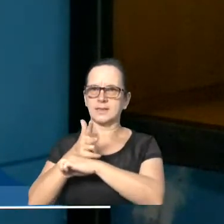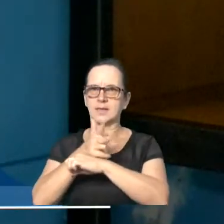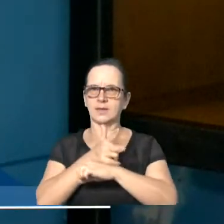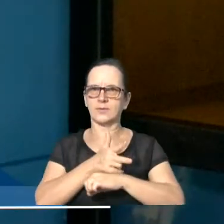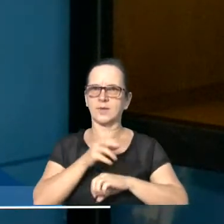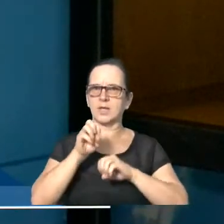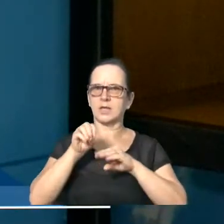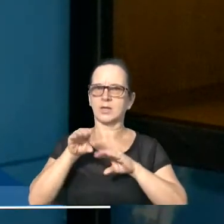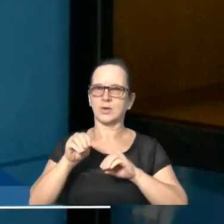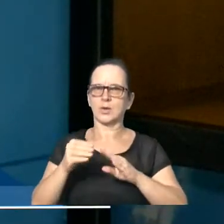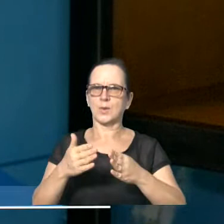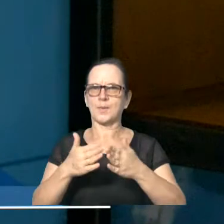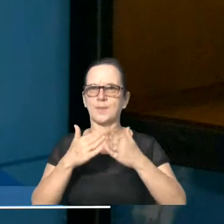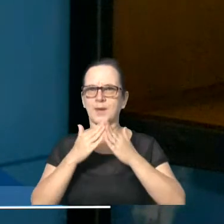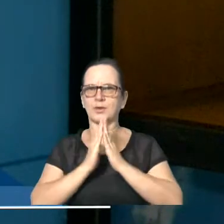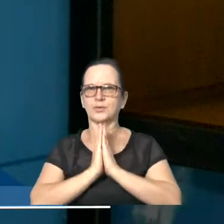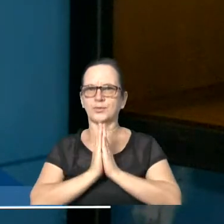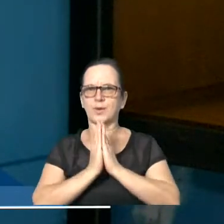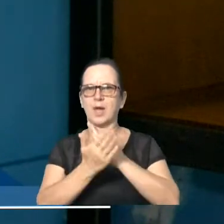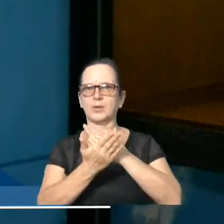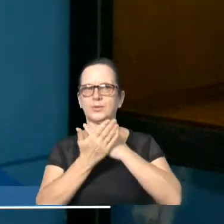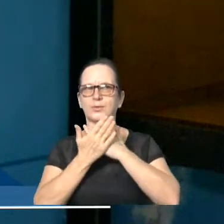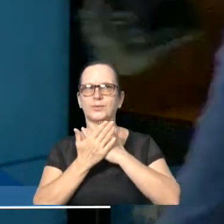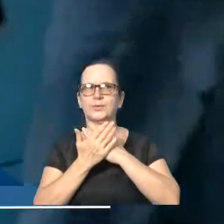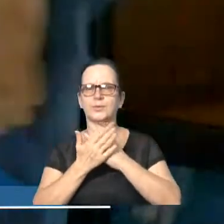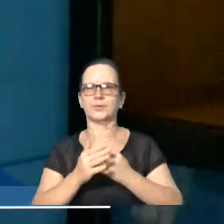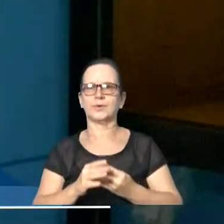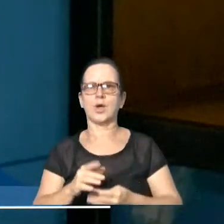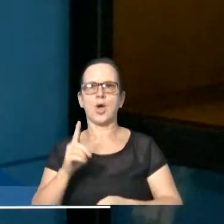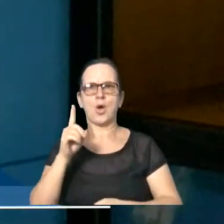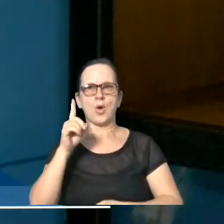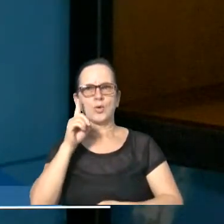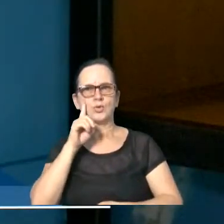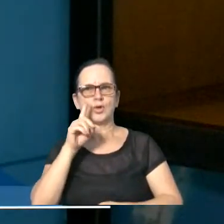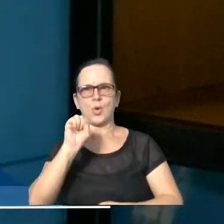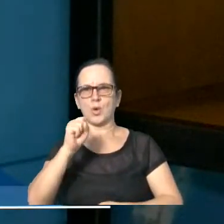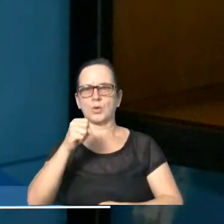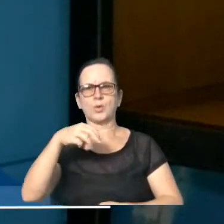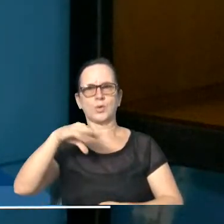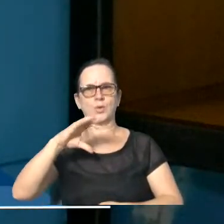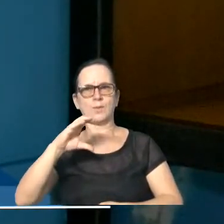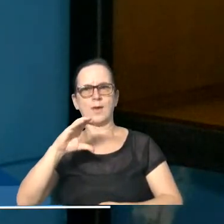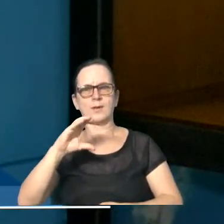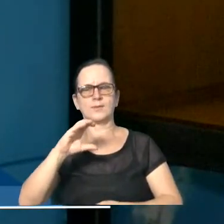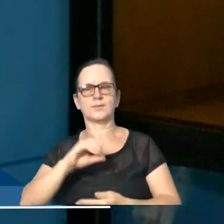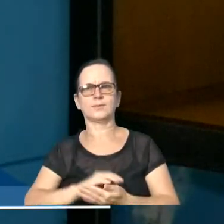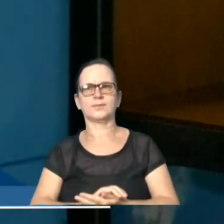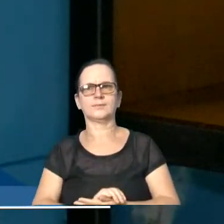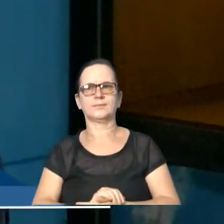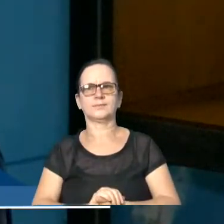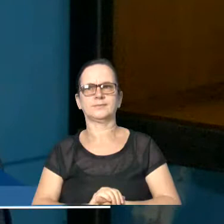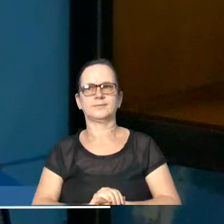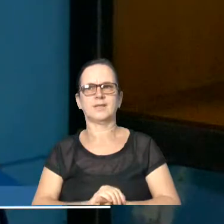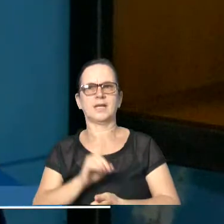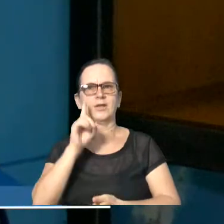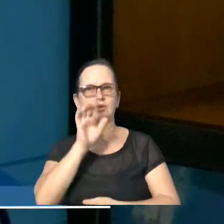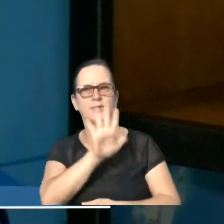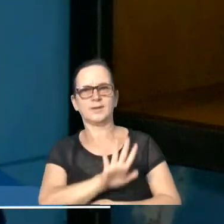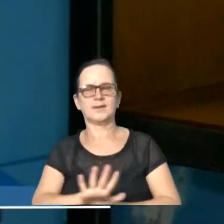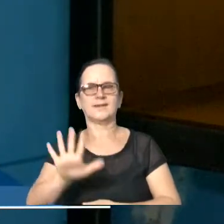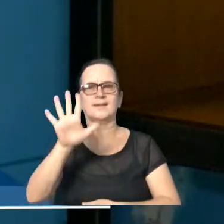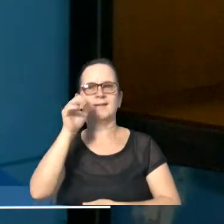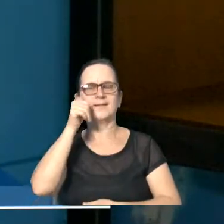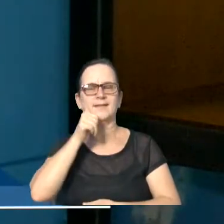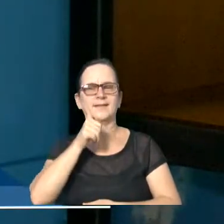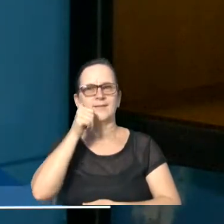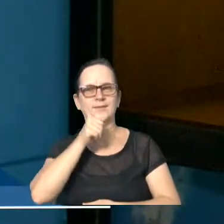Educação Pede Socorro, que hoje, dia 8 de março, Dia Internacional das